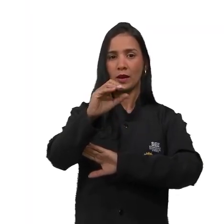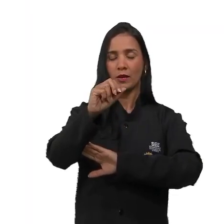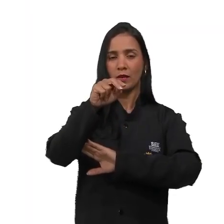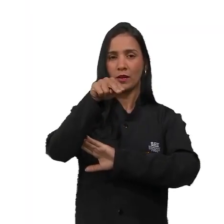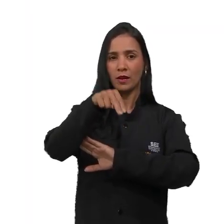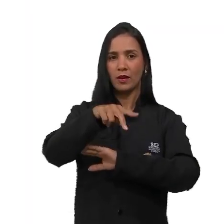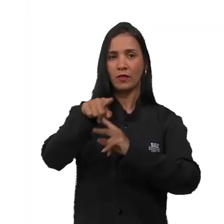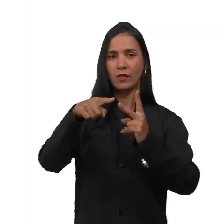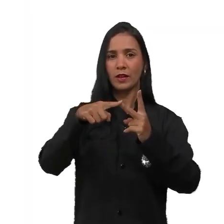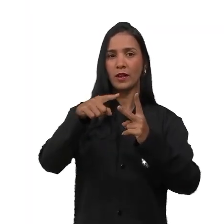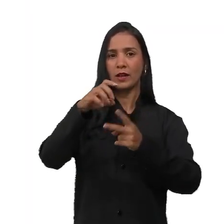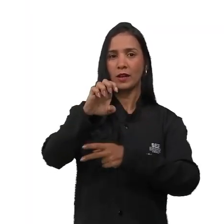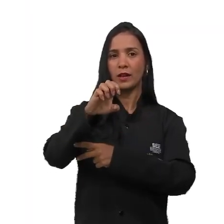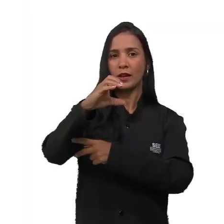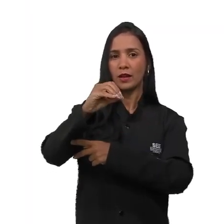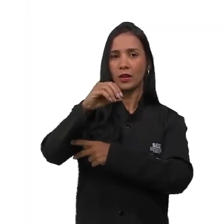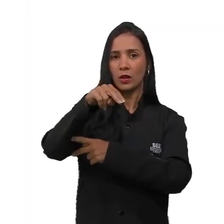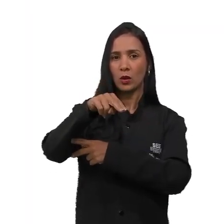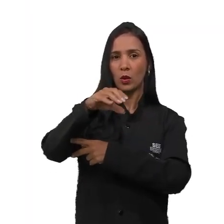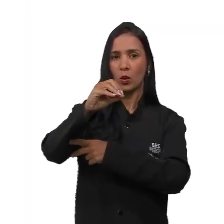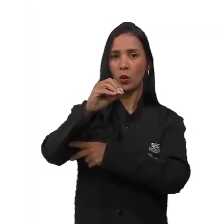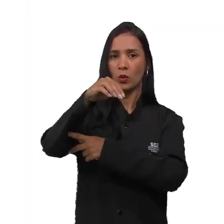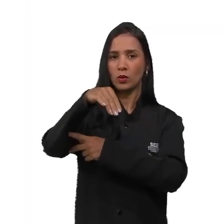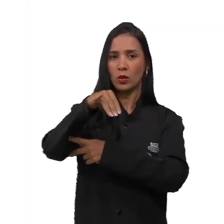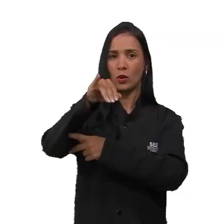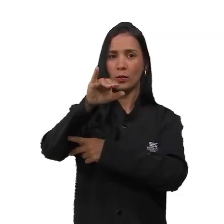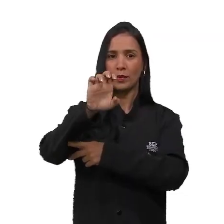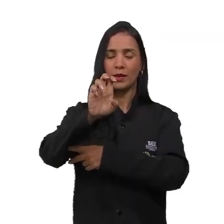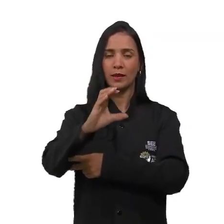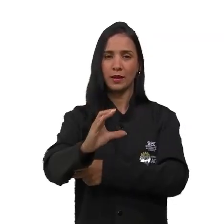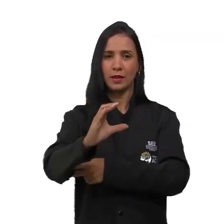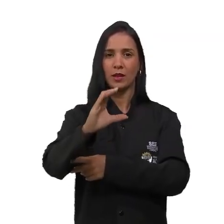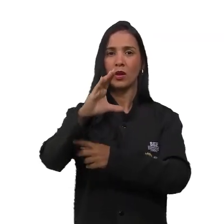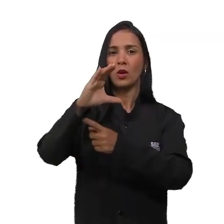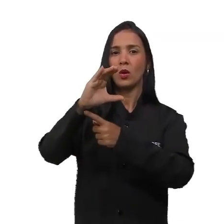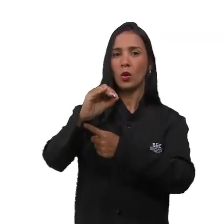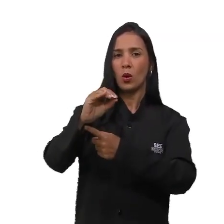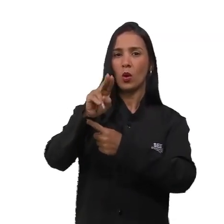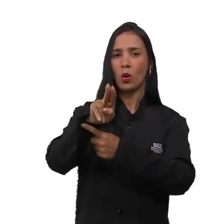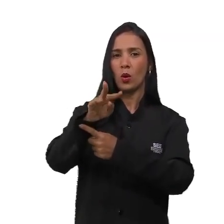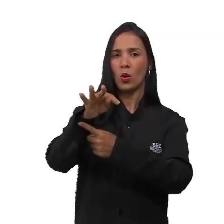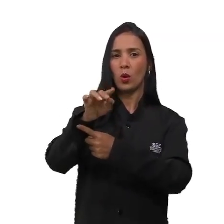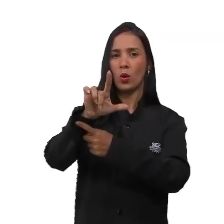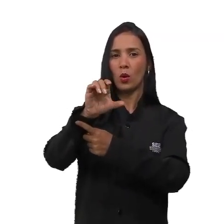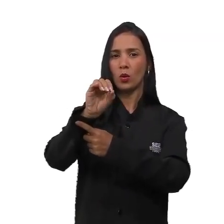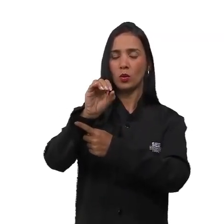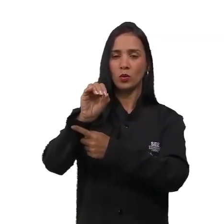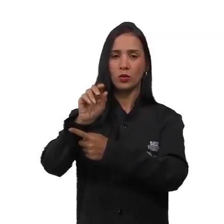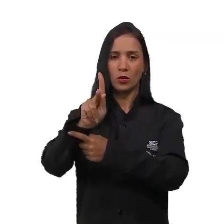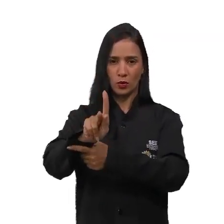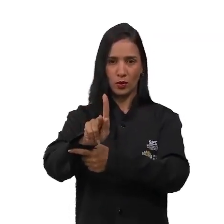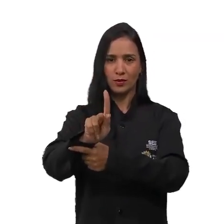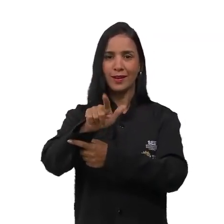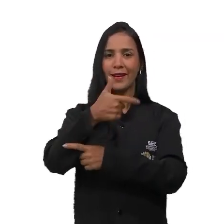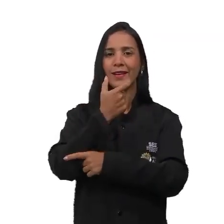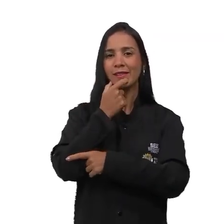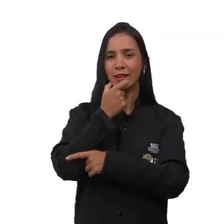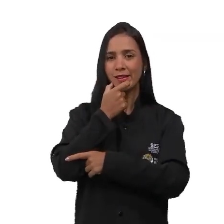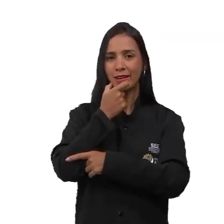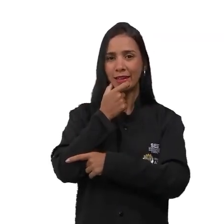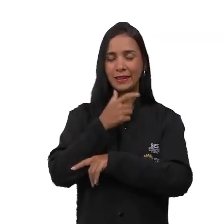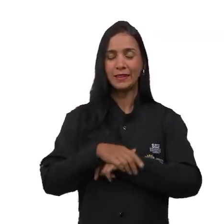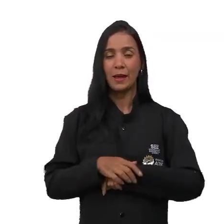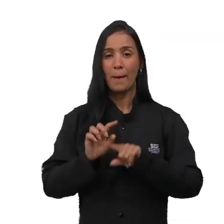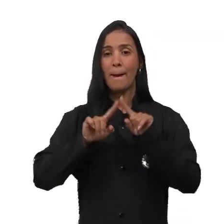Economic Outlook. Eu acho que é assim que se pronuncia, desculpe se eu errei aí no inglês. O que isso quer dizer?